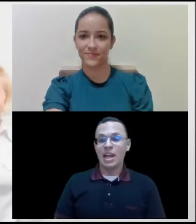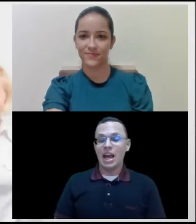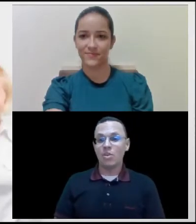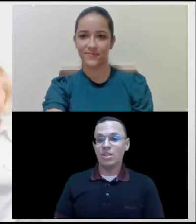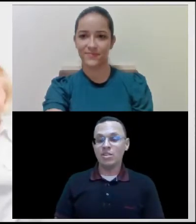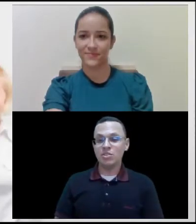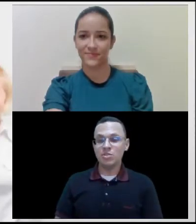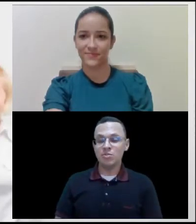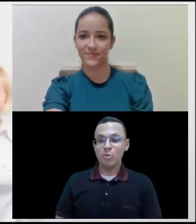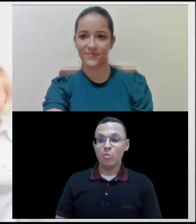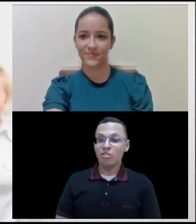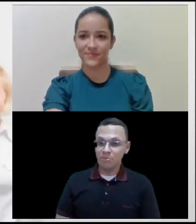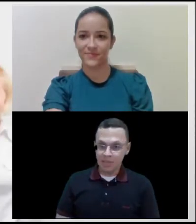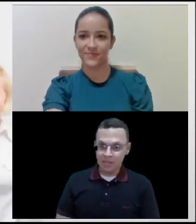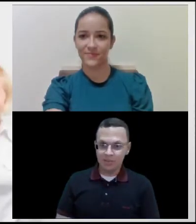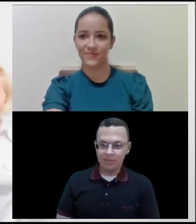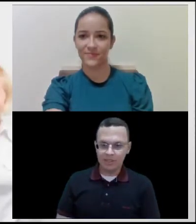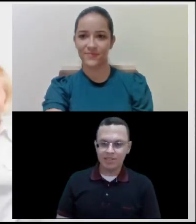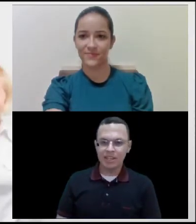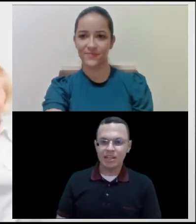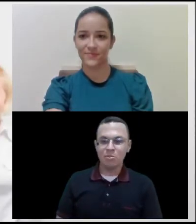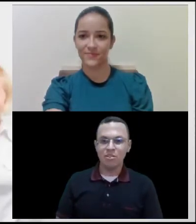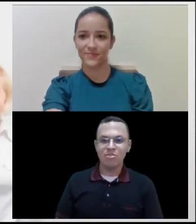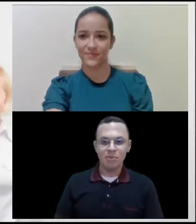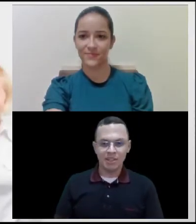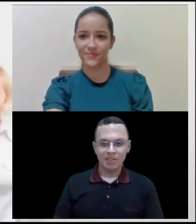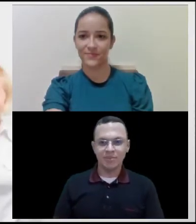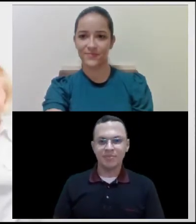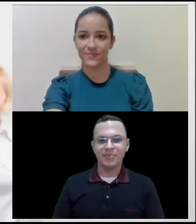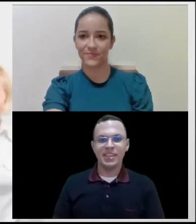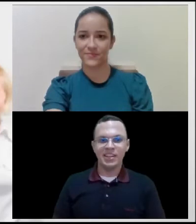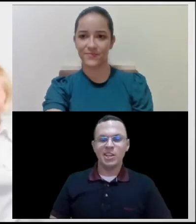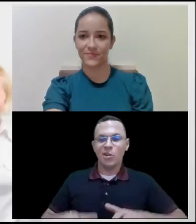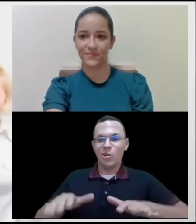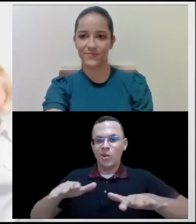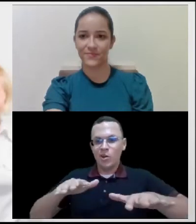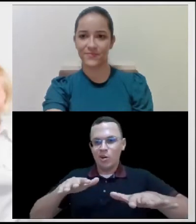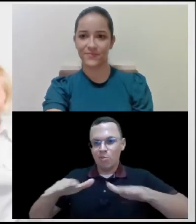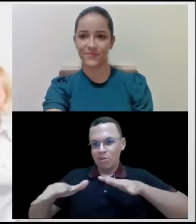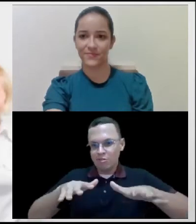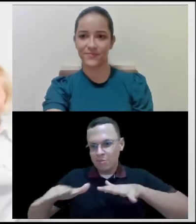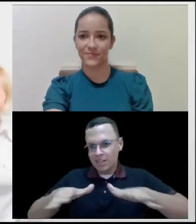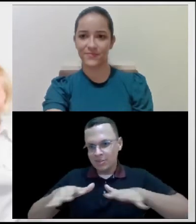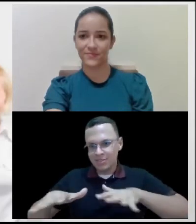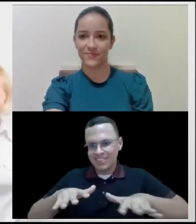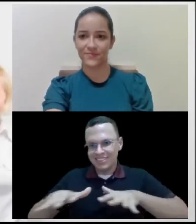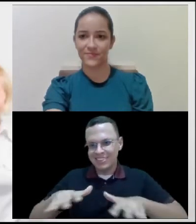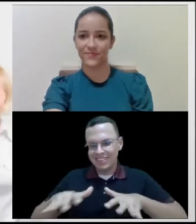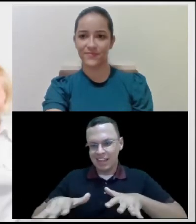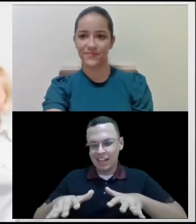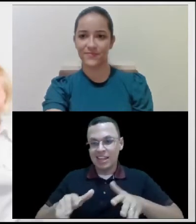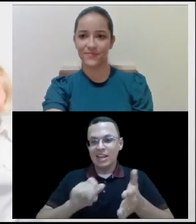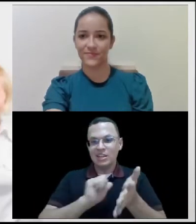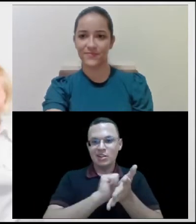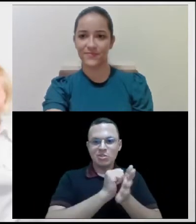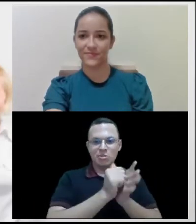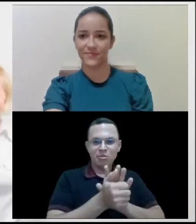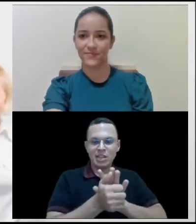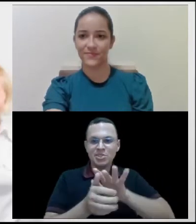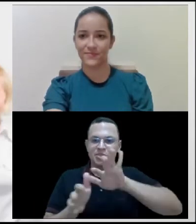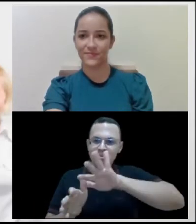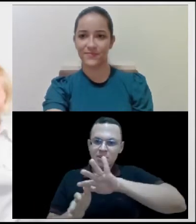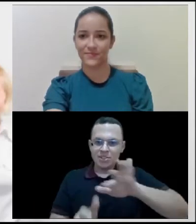Pronto. Ó. Agora nós vamos para o movimento, tá certo? Movimento. Então, ó, movimento. tá? Então,